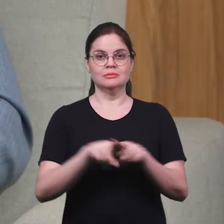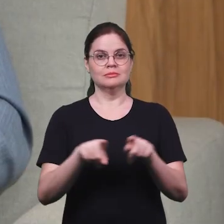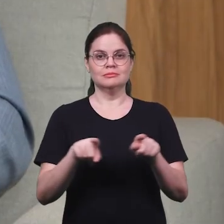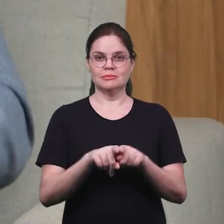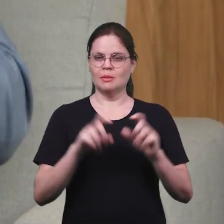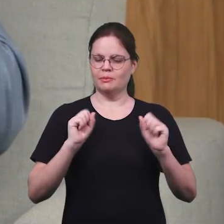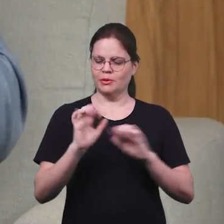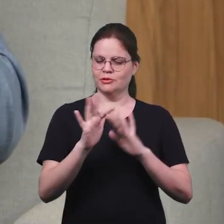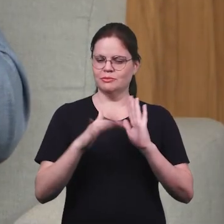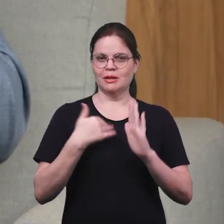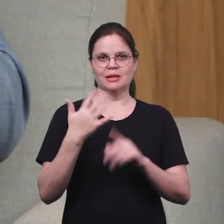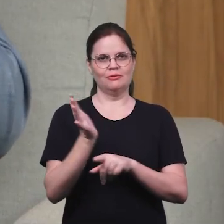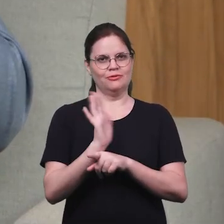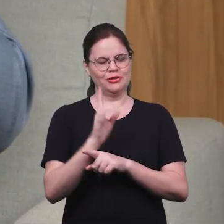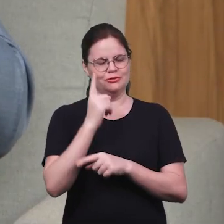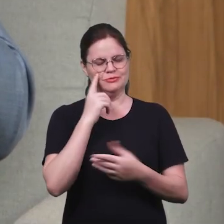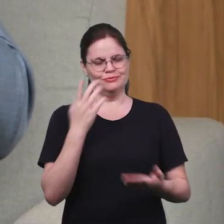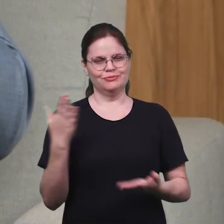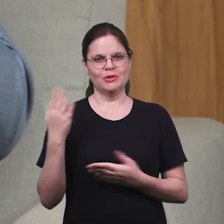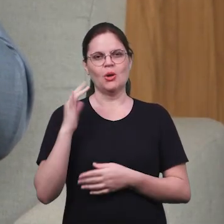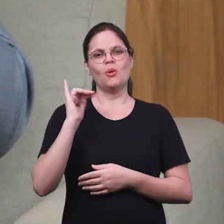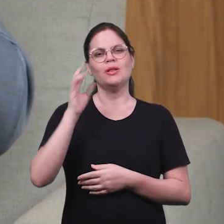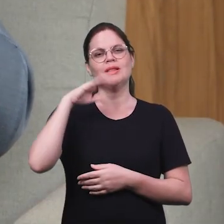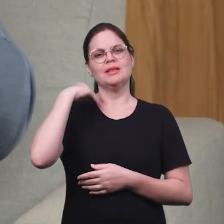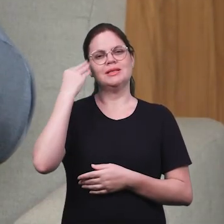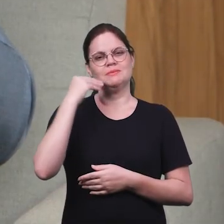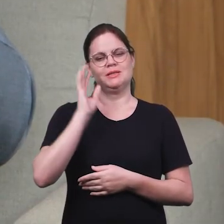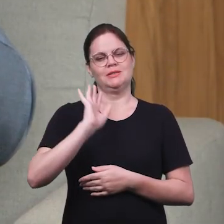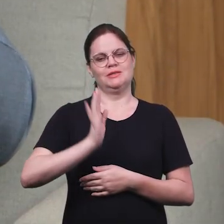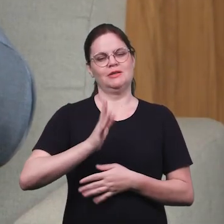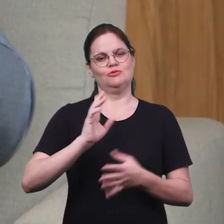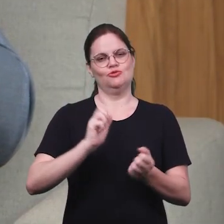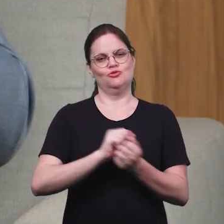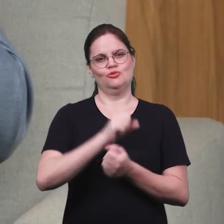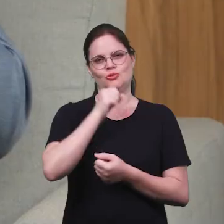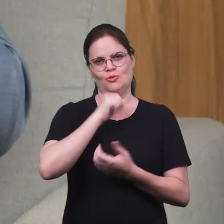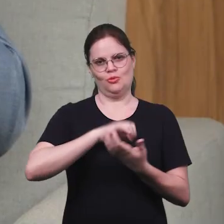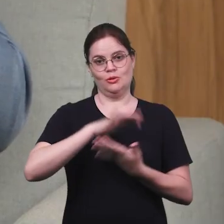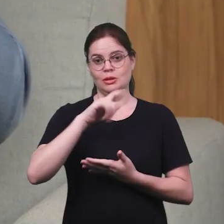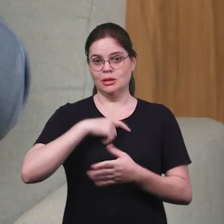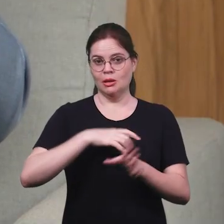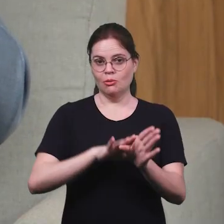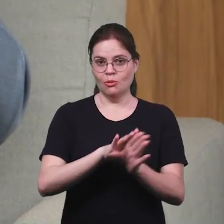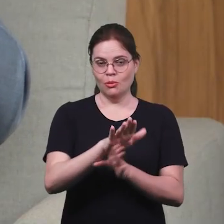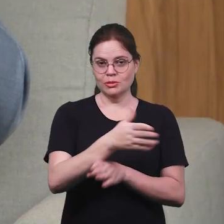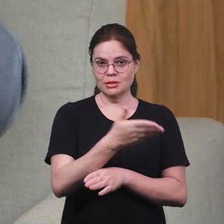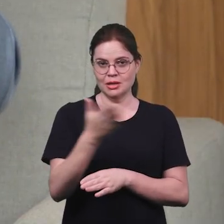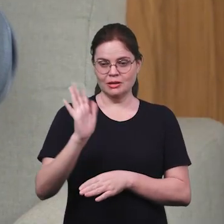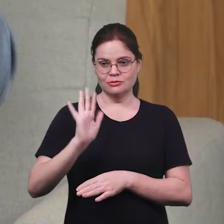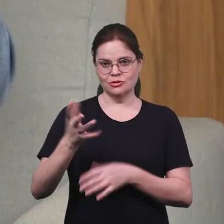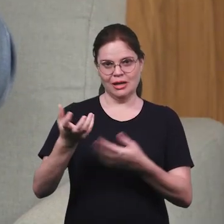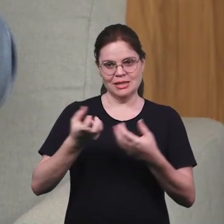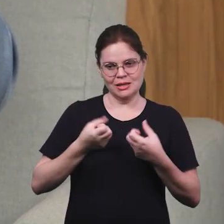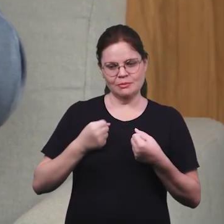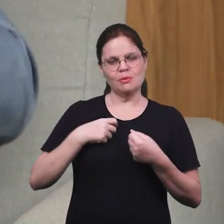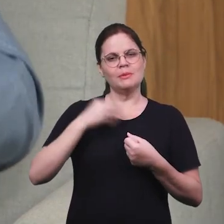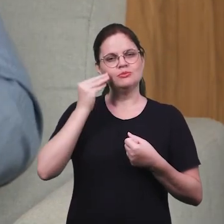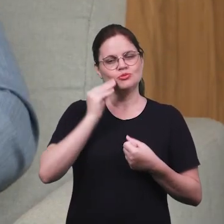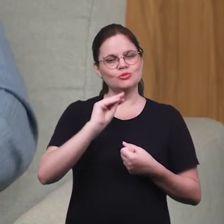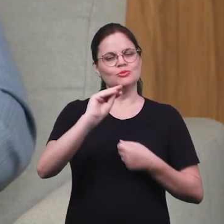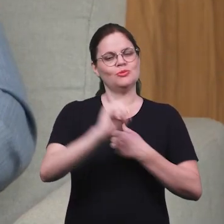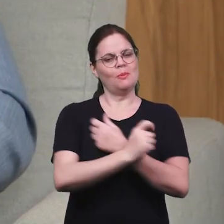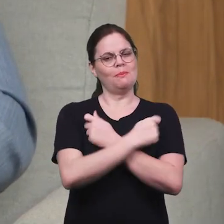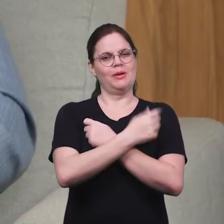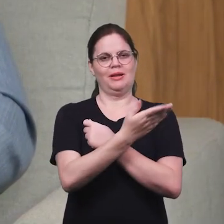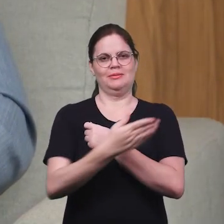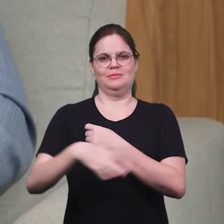e também pode enviar vídeo. Envia um vídeo contando aqui uma experiência que você já teve com um idoso. Algum conselho que algum idoso já te deu? Manda um abraço para esse